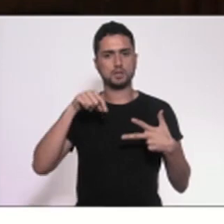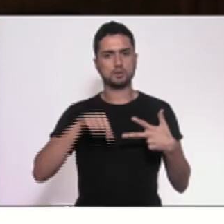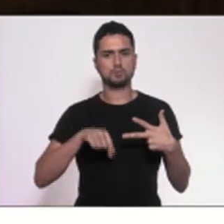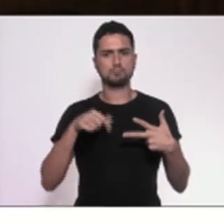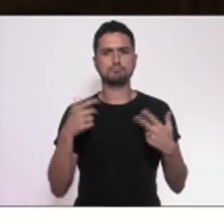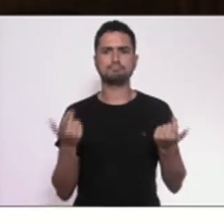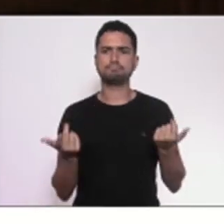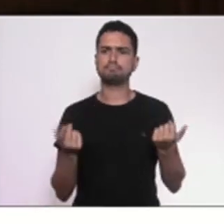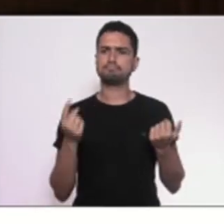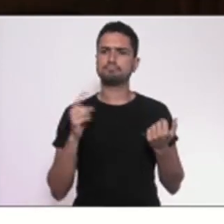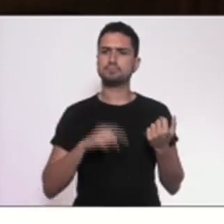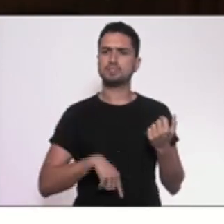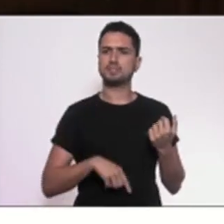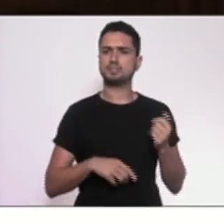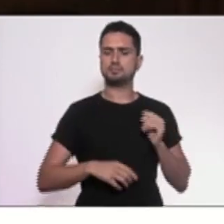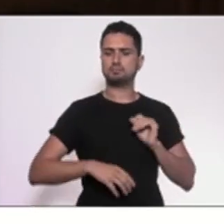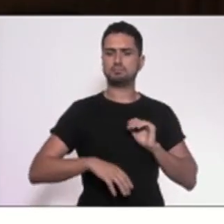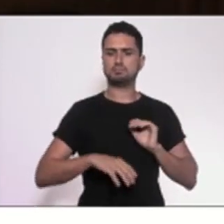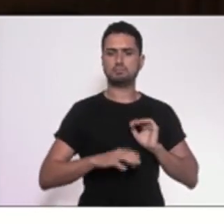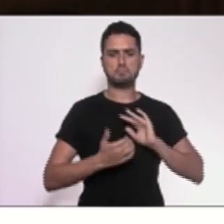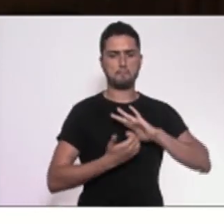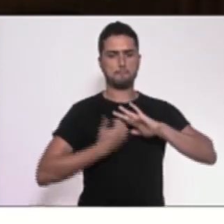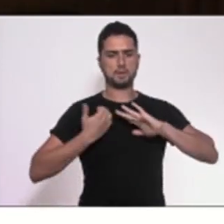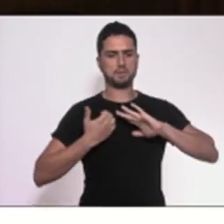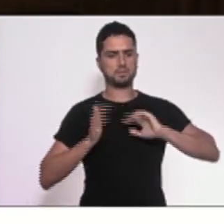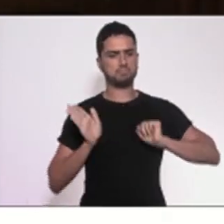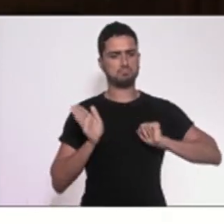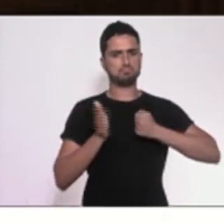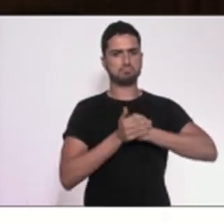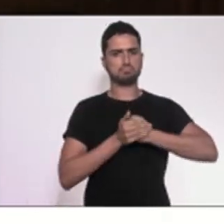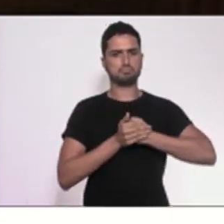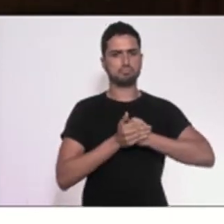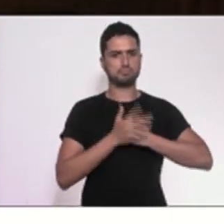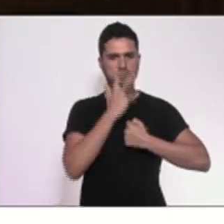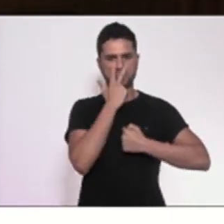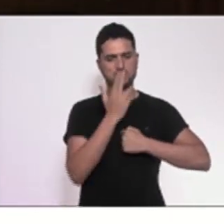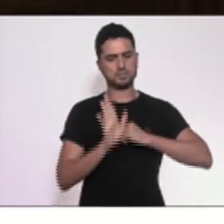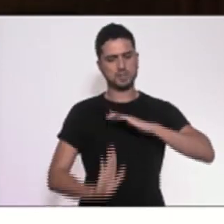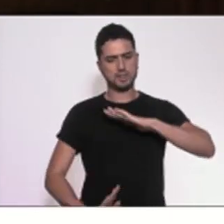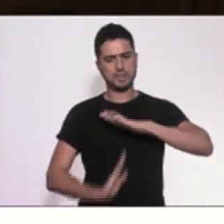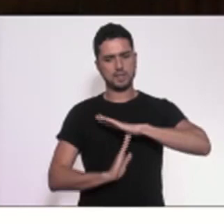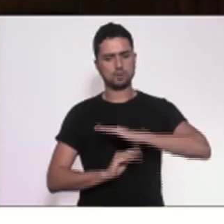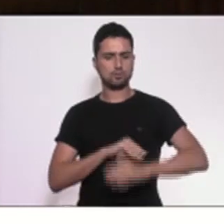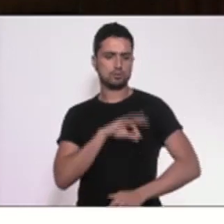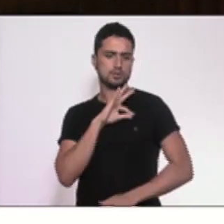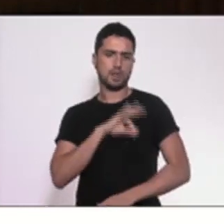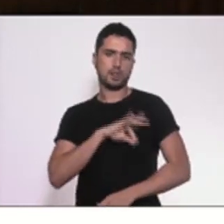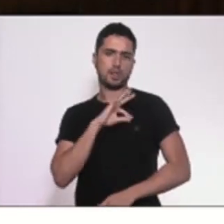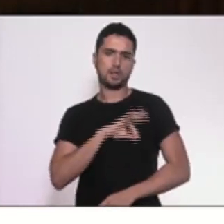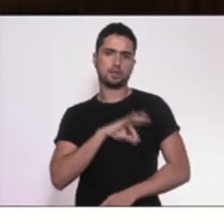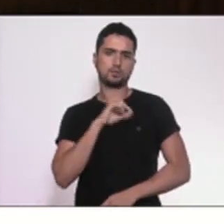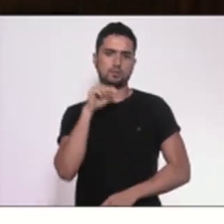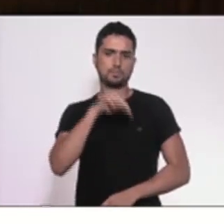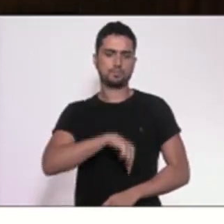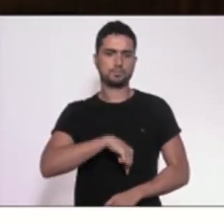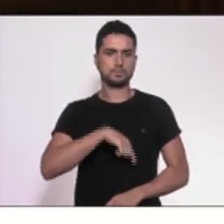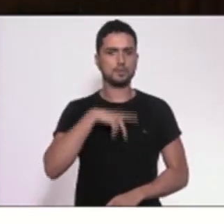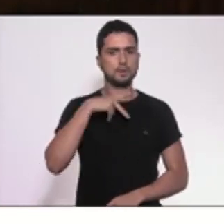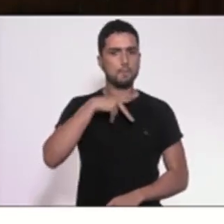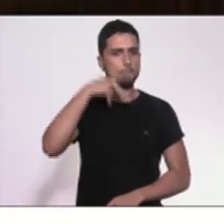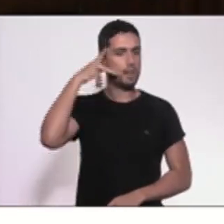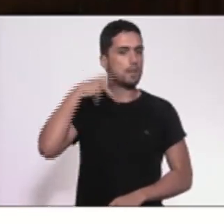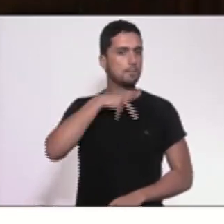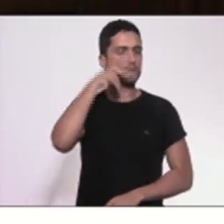tão impermeável a debates fundamentais, por exemplo, como o teto salarial, que existe para a gente no parlamento, que existe no